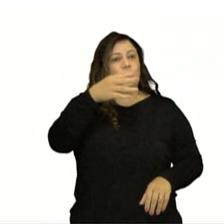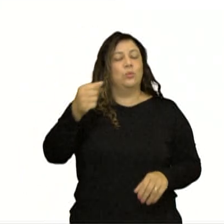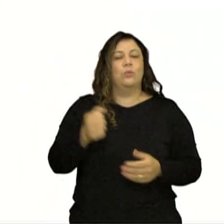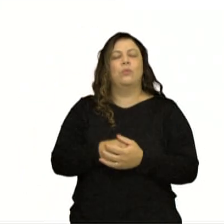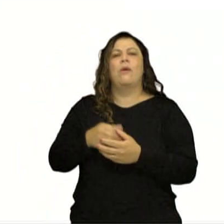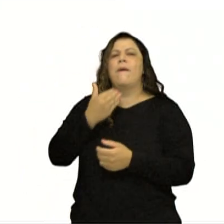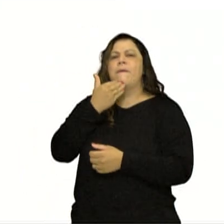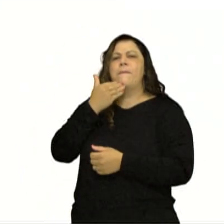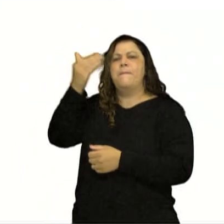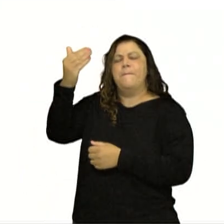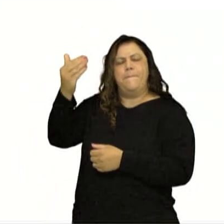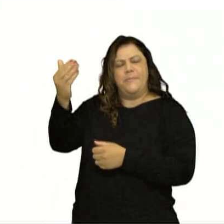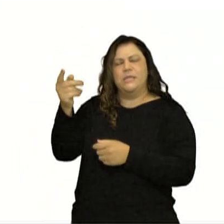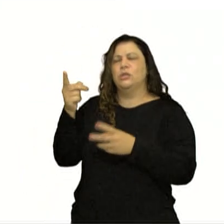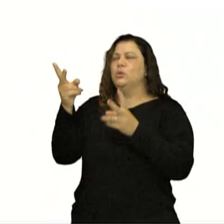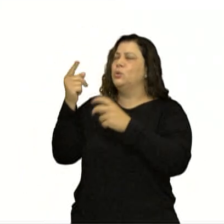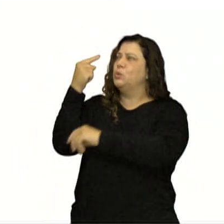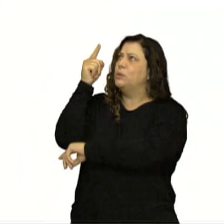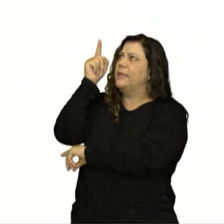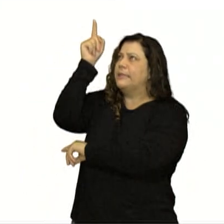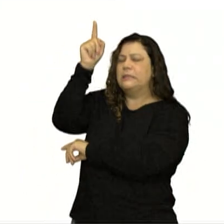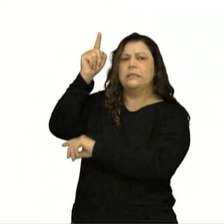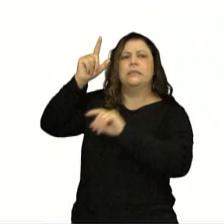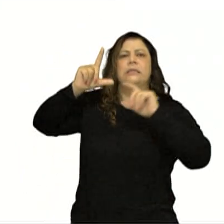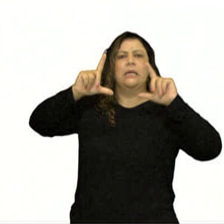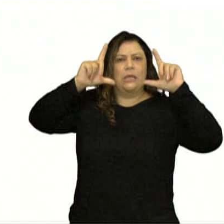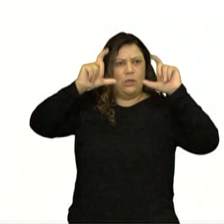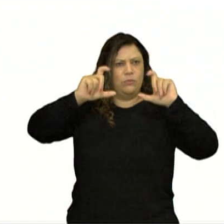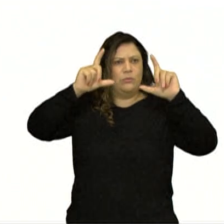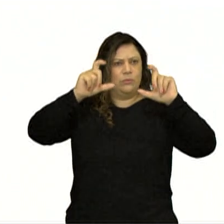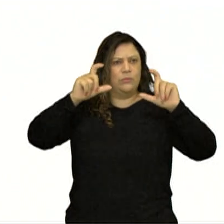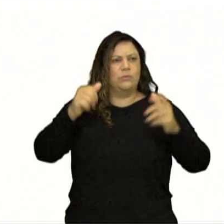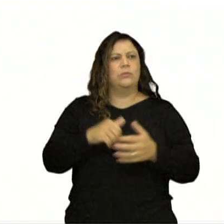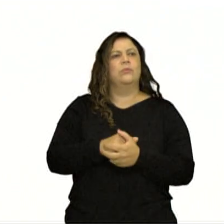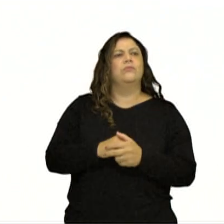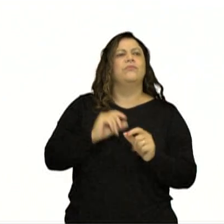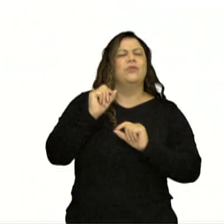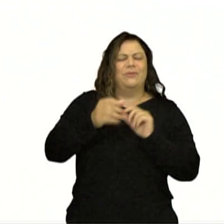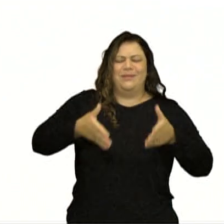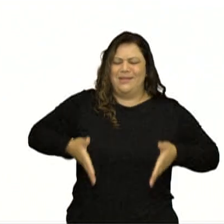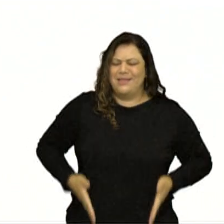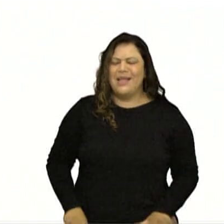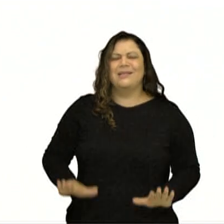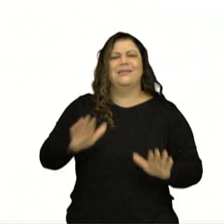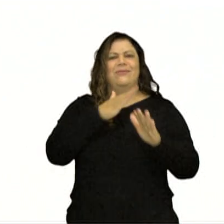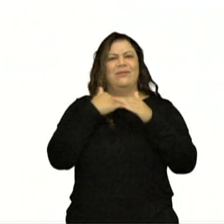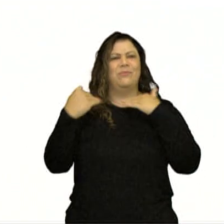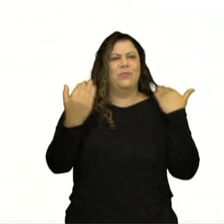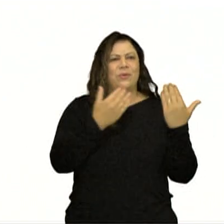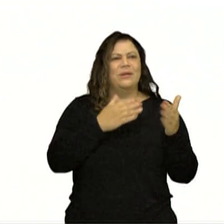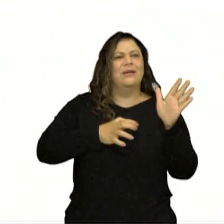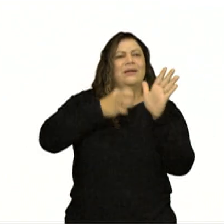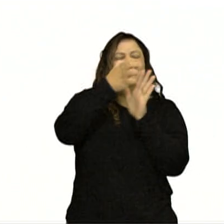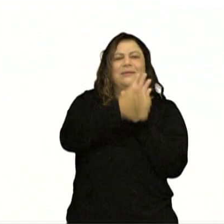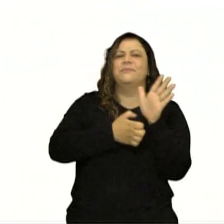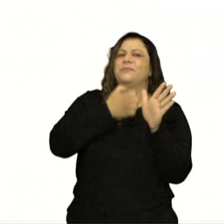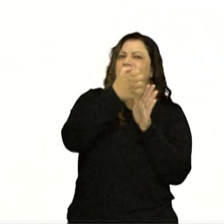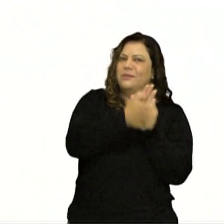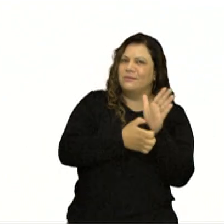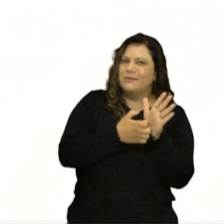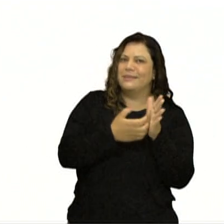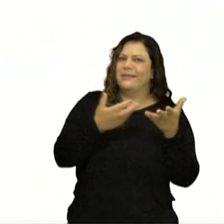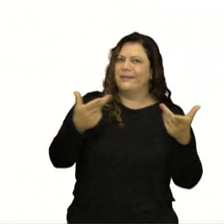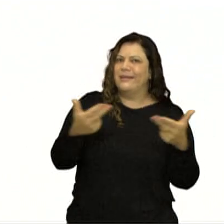Raymond Lawrence uma fotografia, que é o ano em que ele nasceu e que ele faleceu, uma fotografia de um trem, para